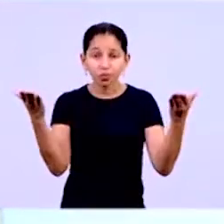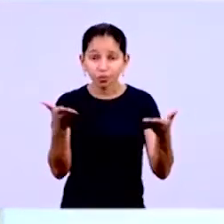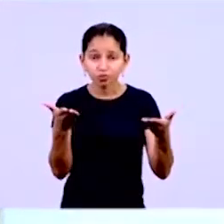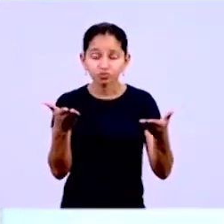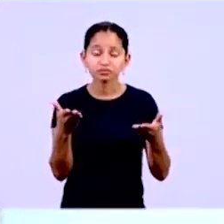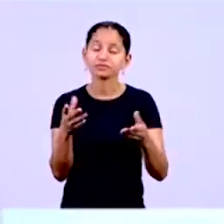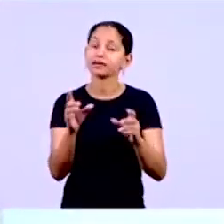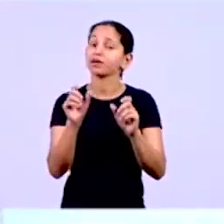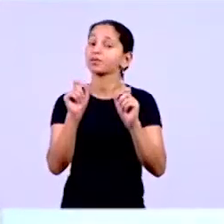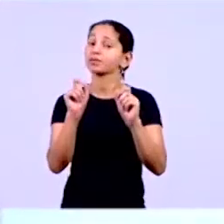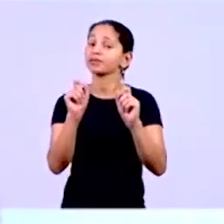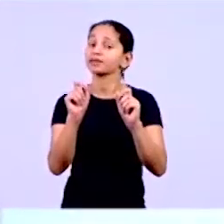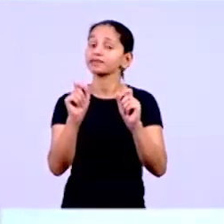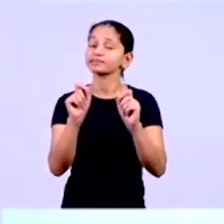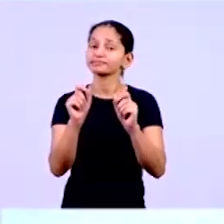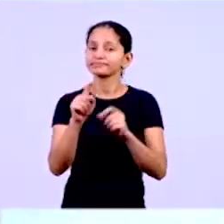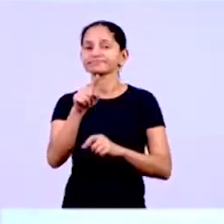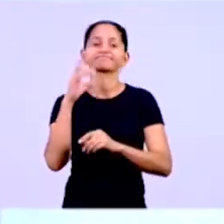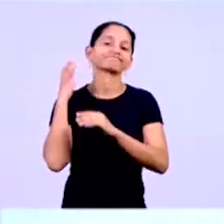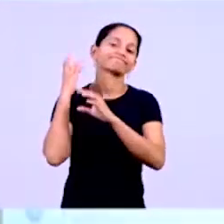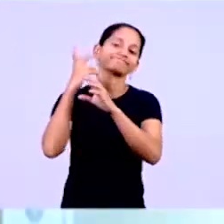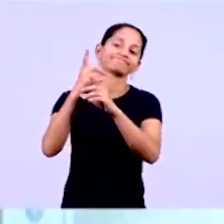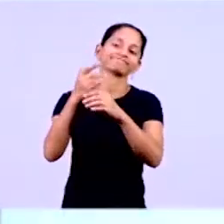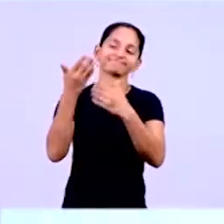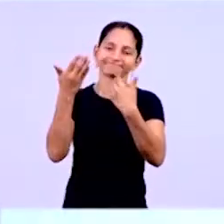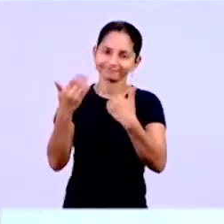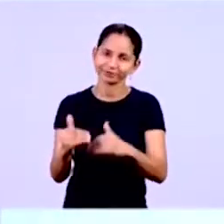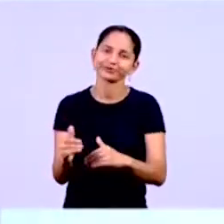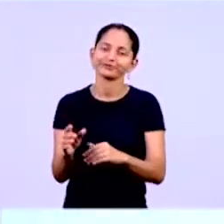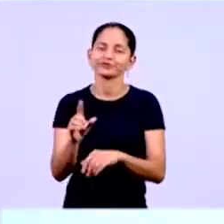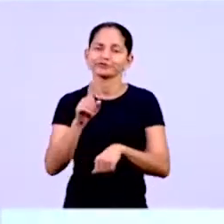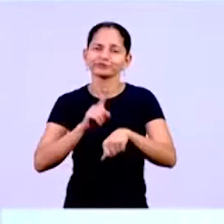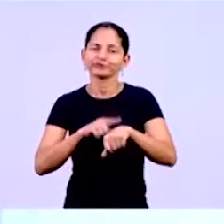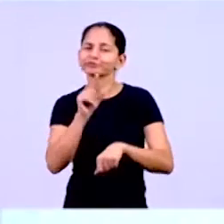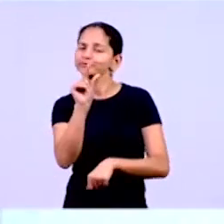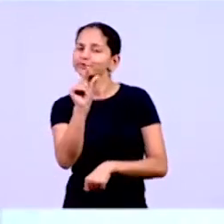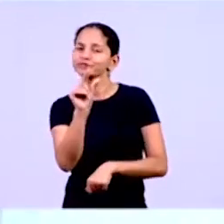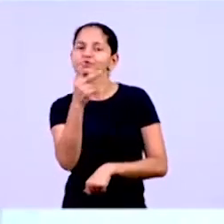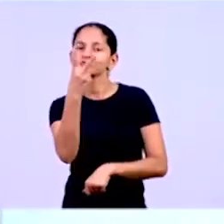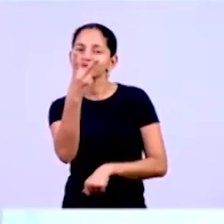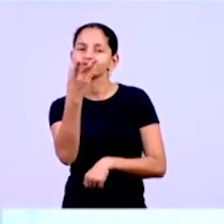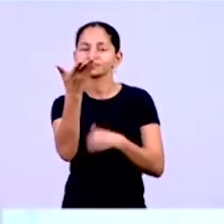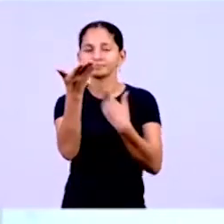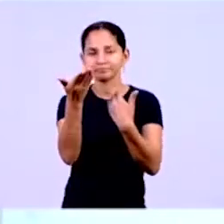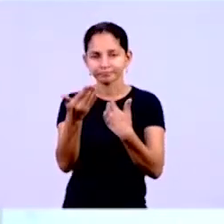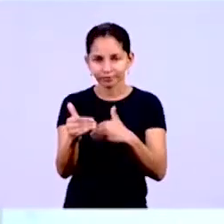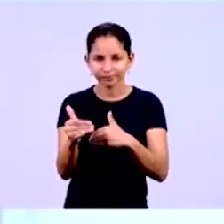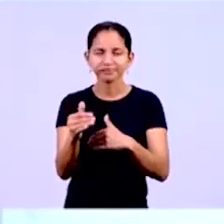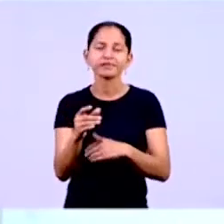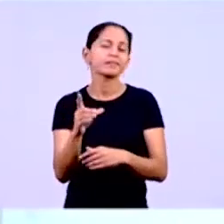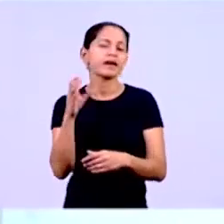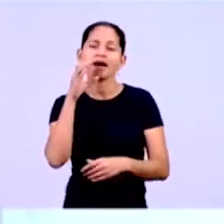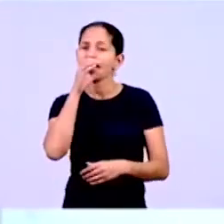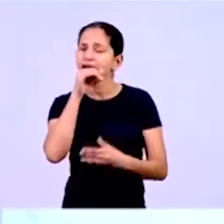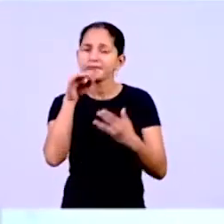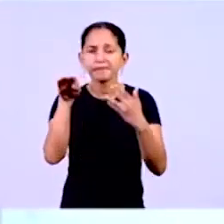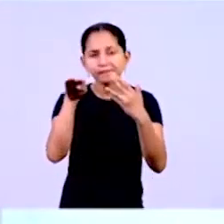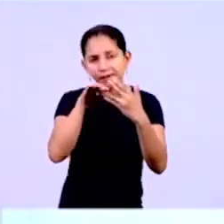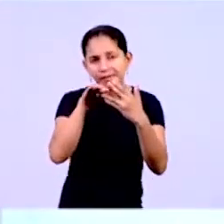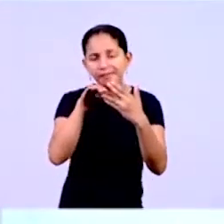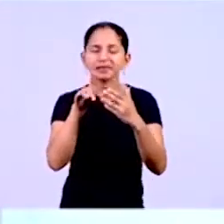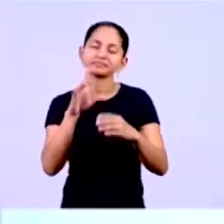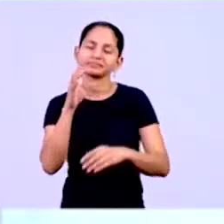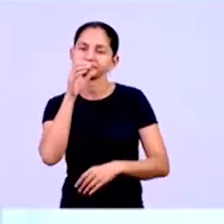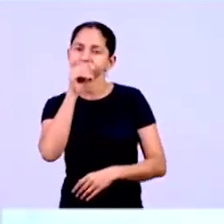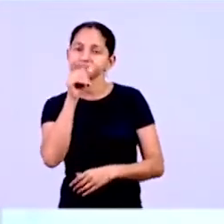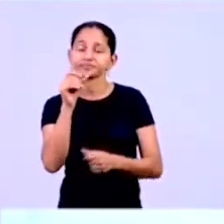hoje é prepará-los para a nossa prova, que vai ser daqui a pouco. Vocês vão ter 2 provas aí em um intervalozinho bem pequeno. Então